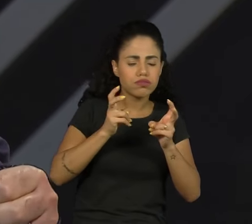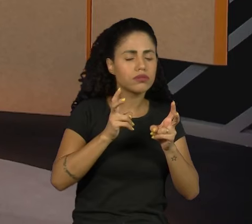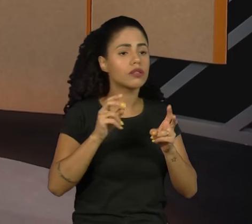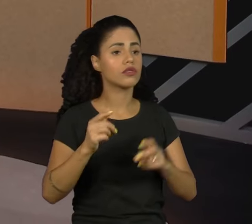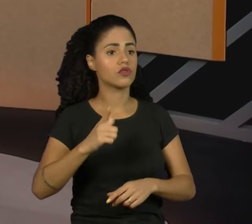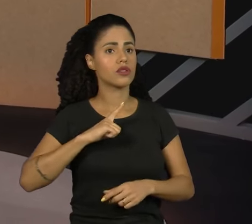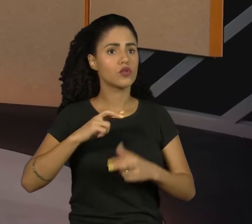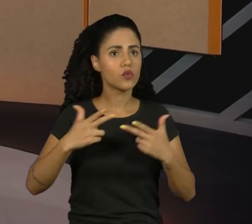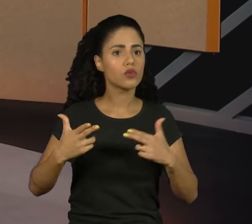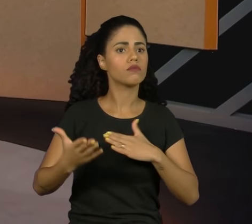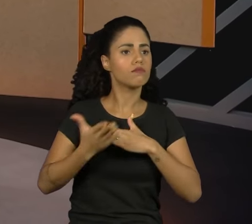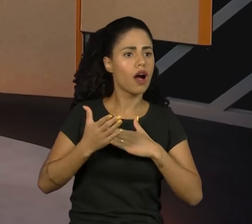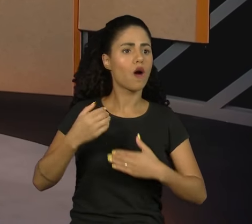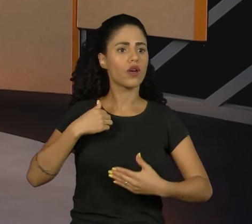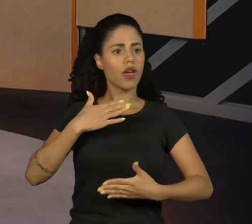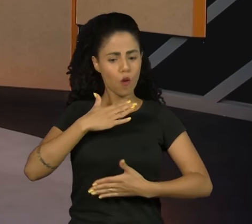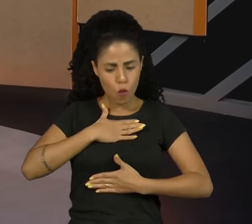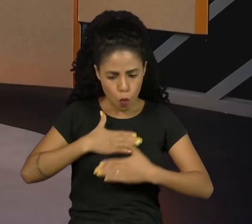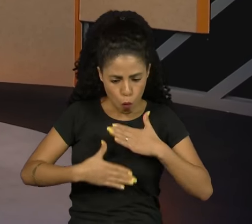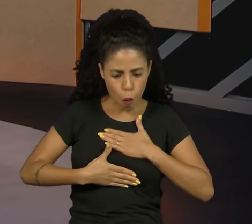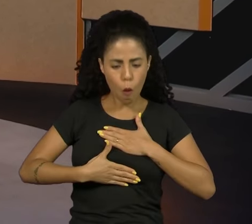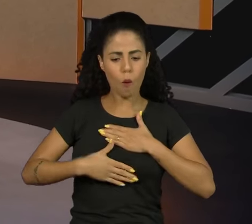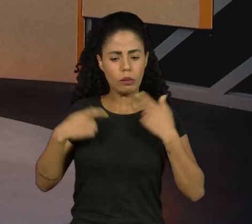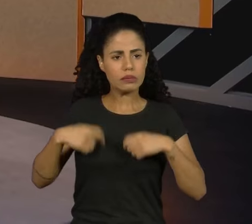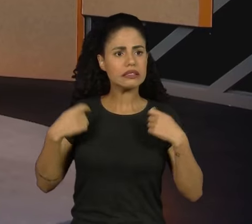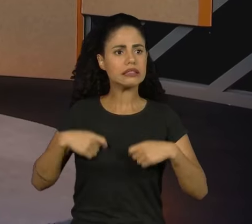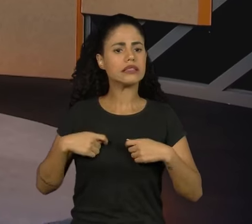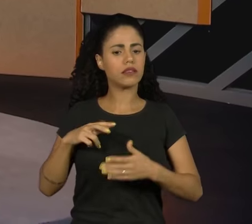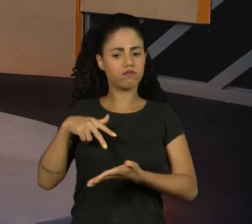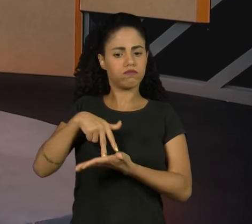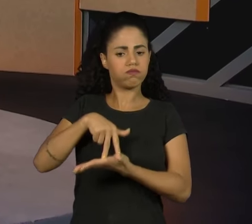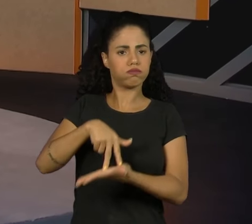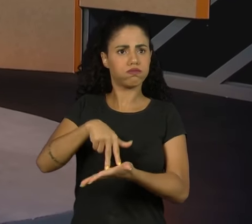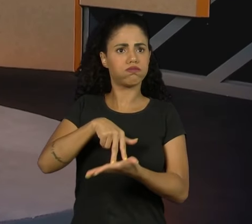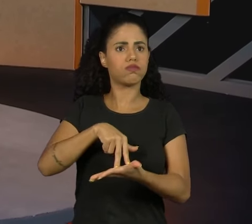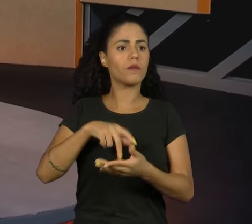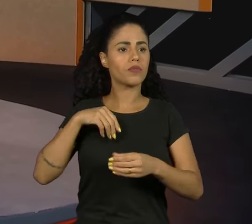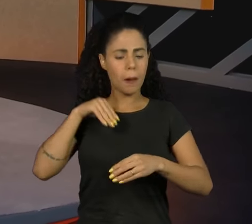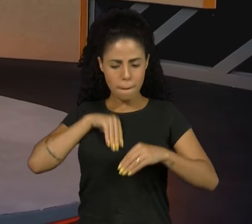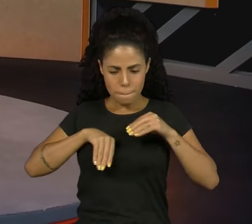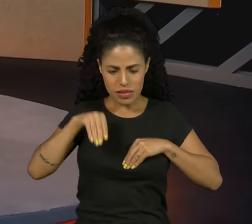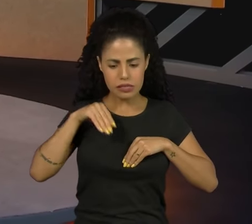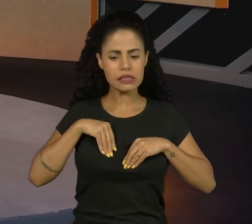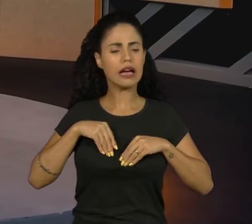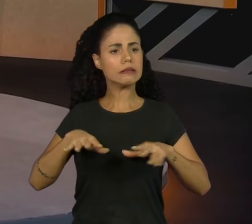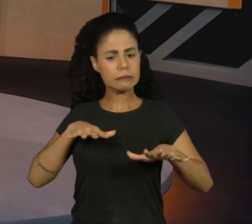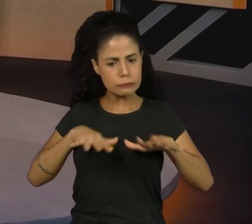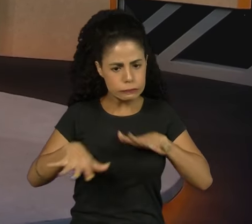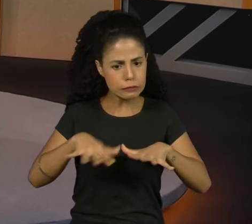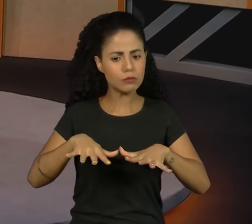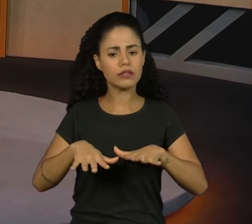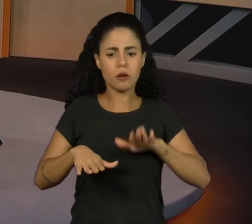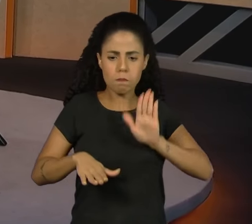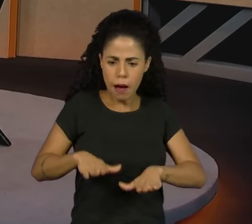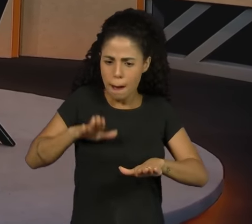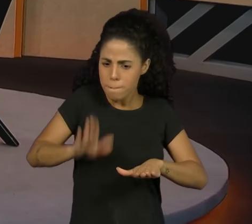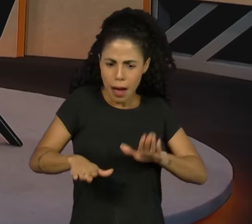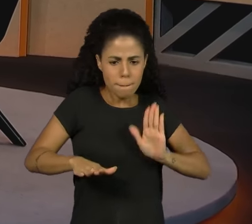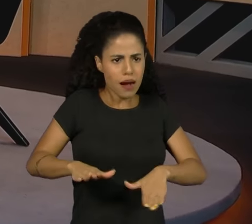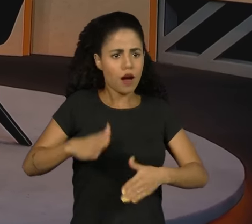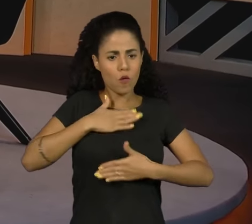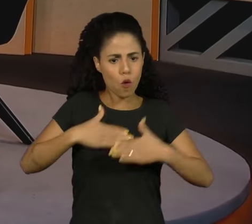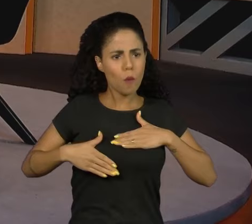estrutura, que o corpo pesa. Você tem que pedir na depressão percussão do pé no chão, bater no